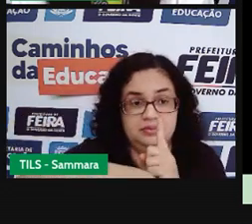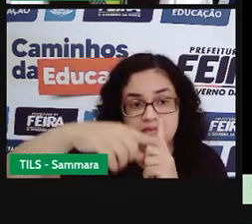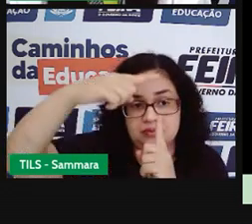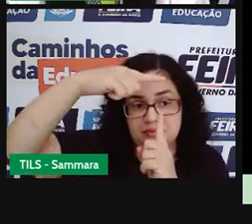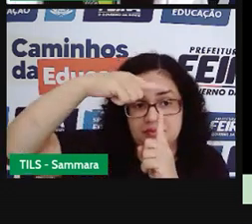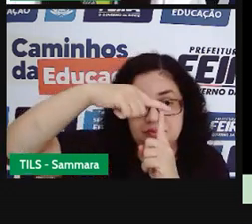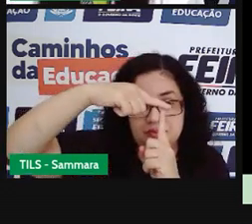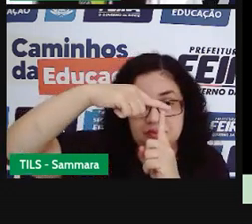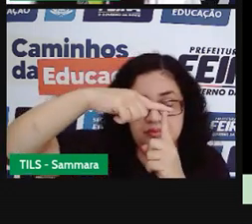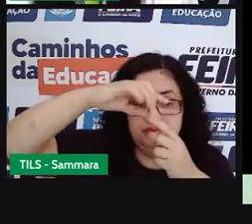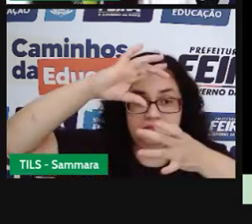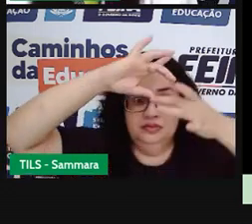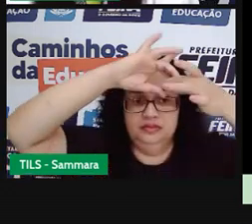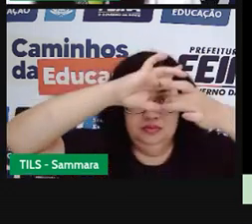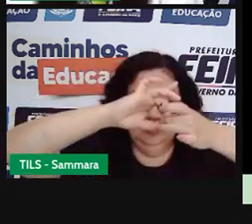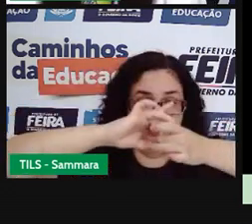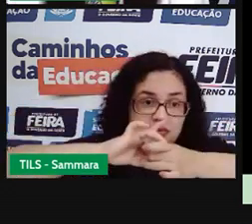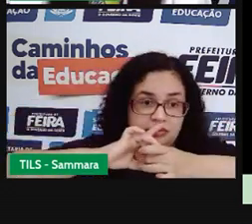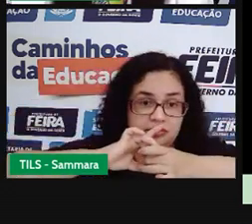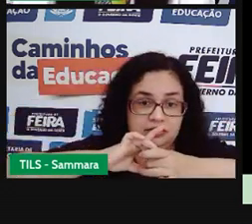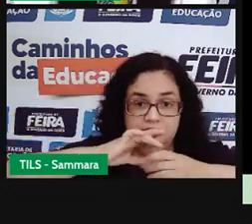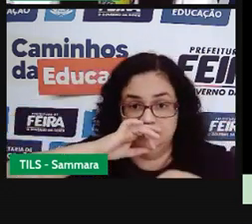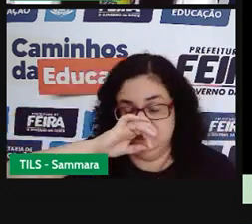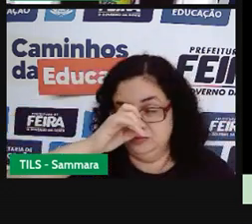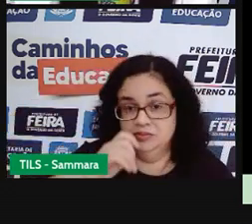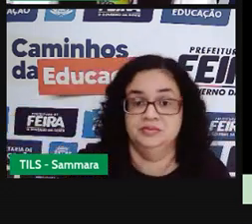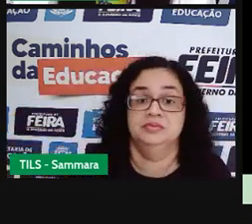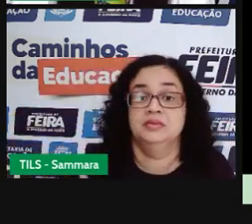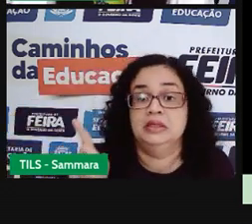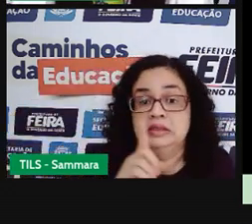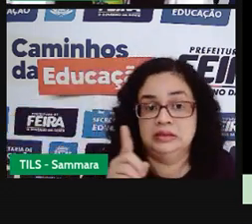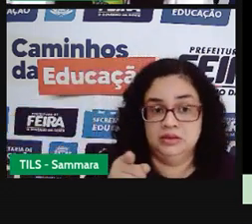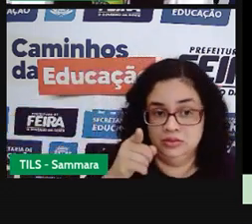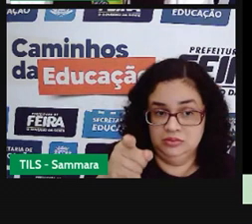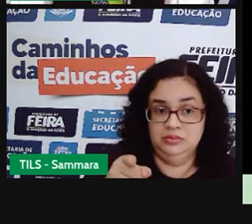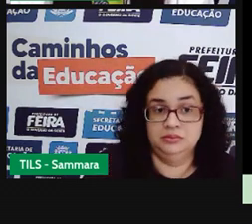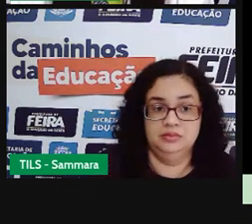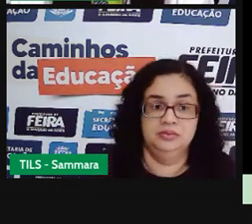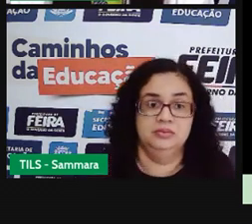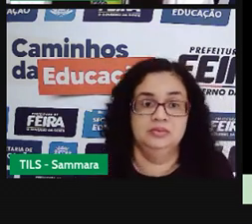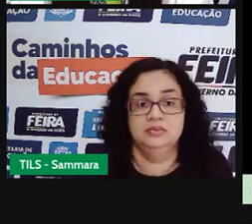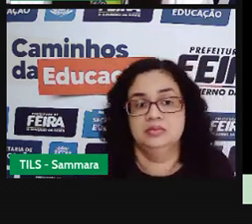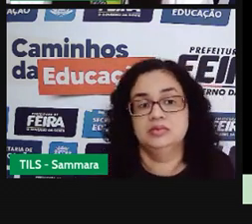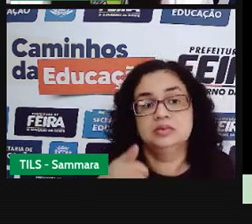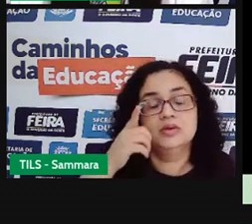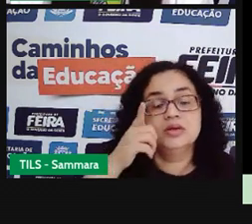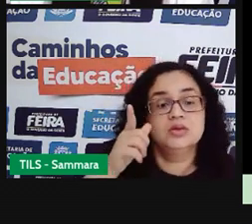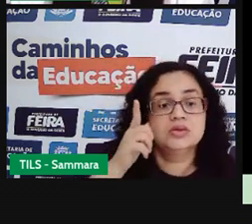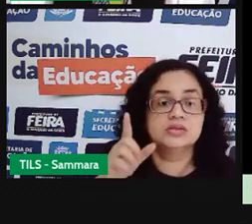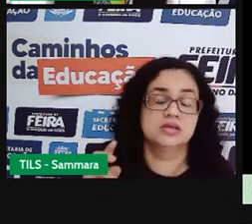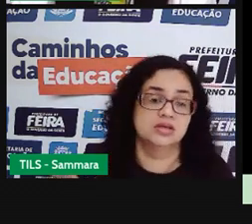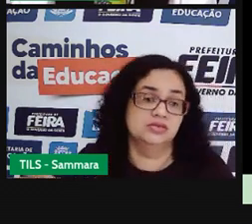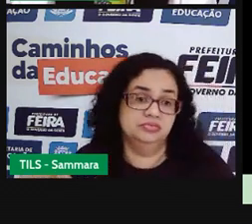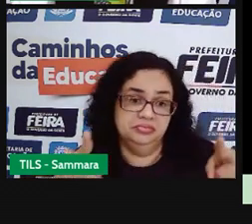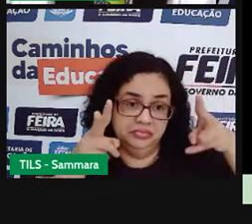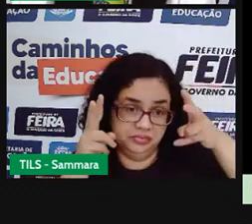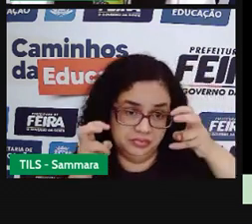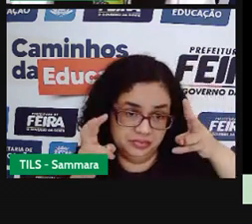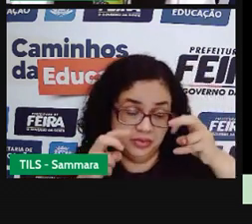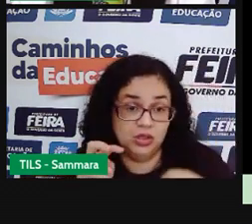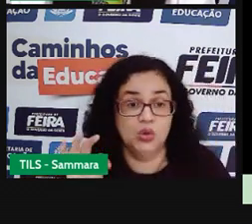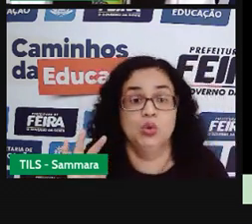já os não poliedros a gente não consegue identificar não é todas essas características